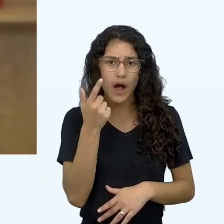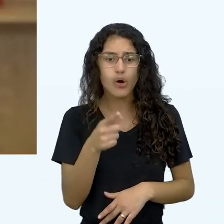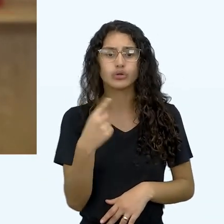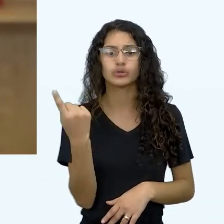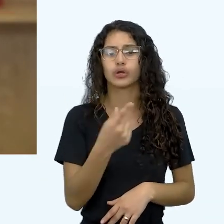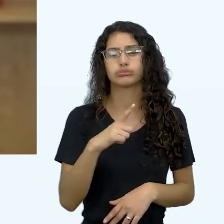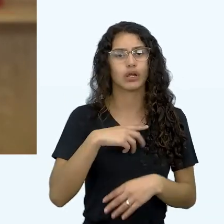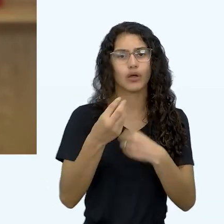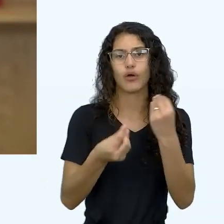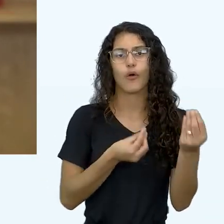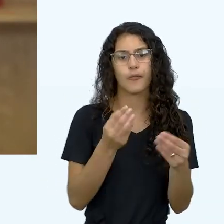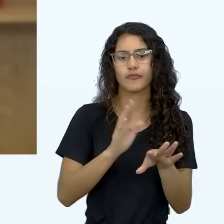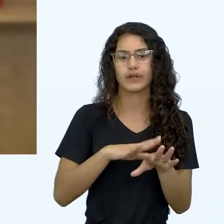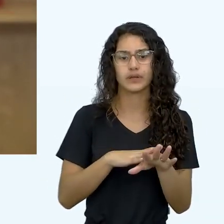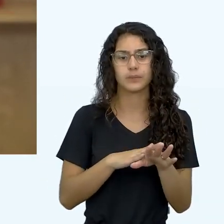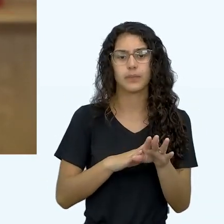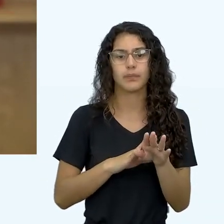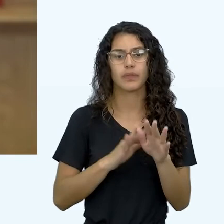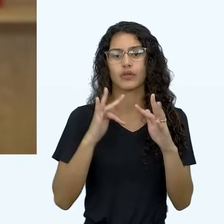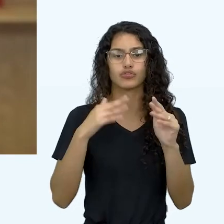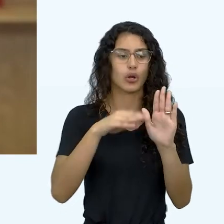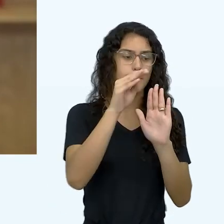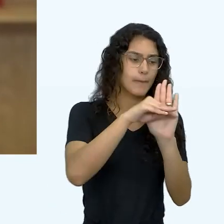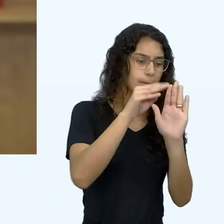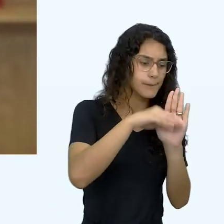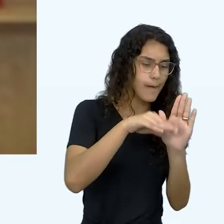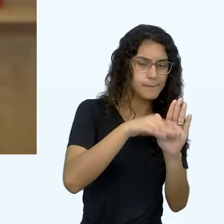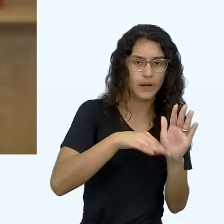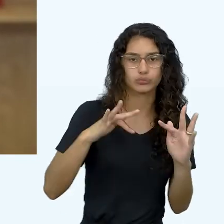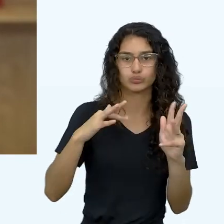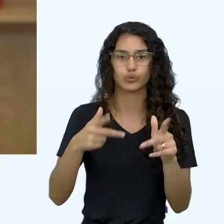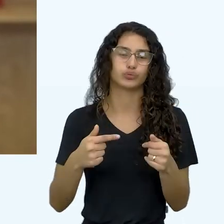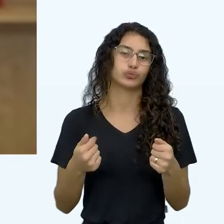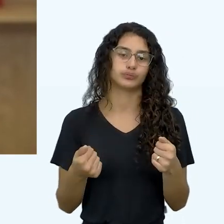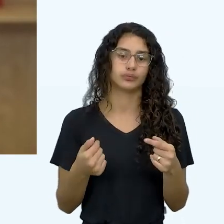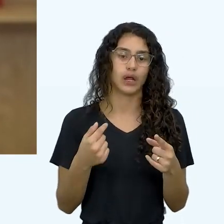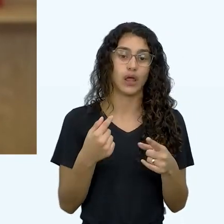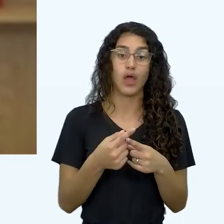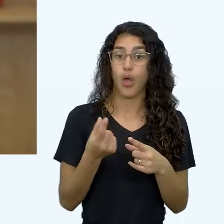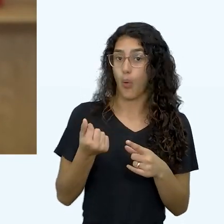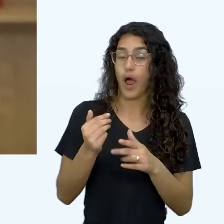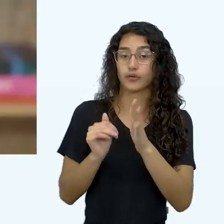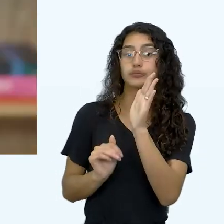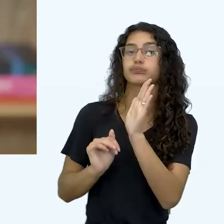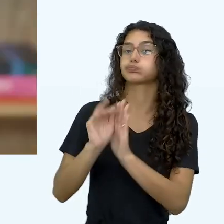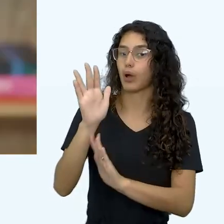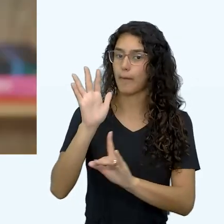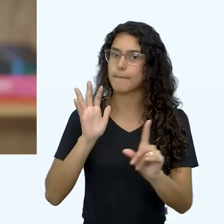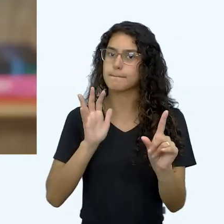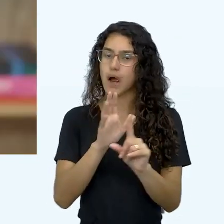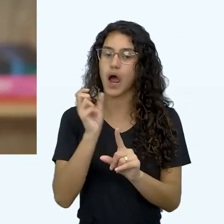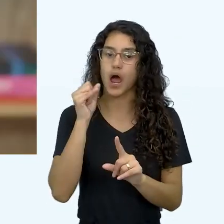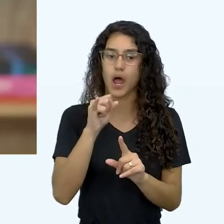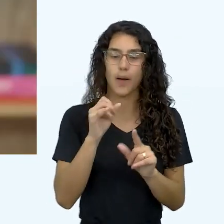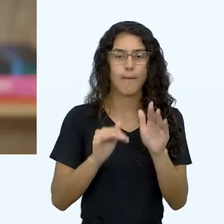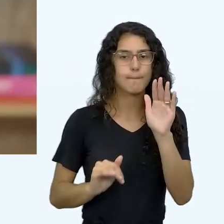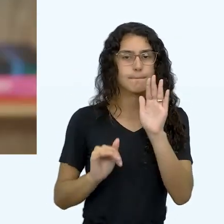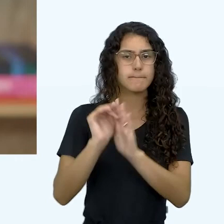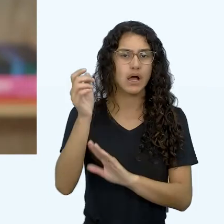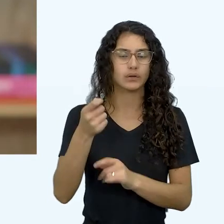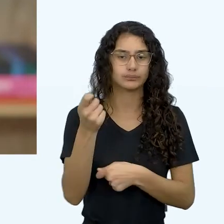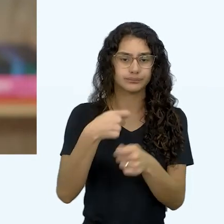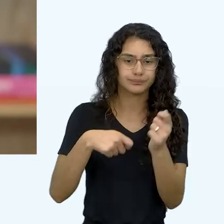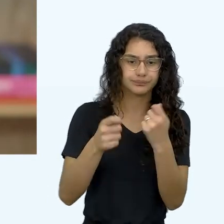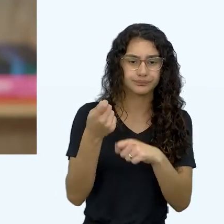gente não adianta querer enriquecer cortando só essas coisinhas. O que enriquece mesmo são os gastos de alto impacto. Se você gastar muito tempo